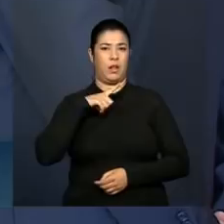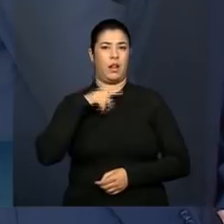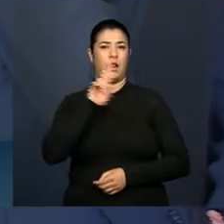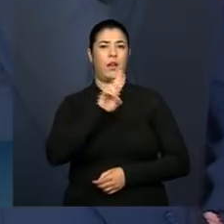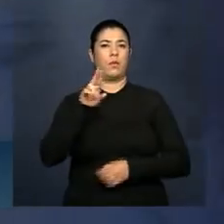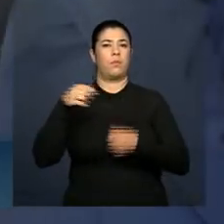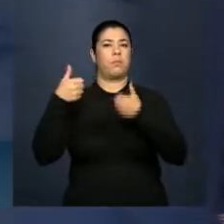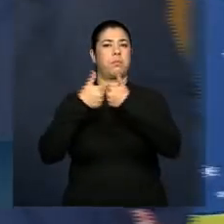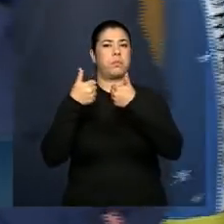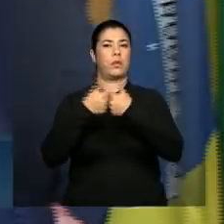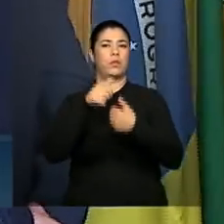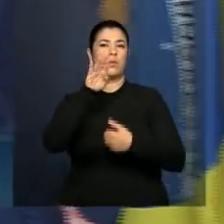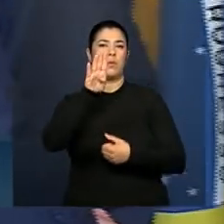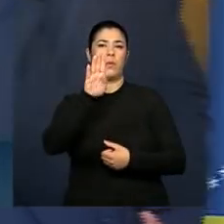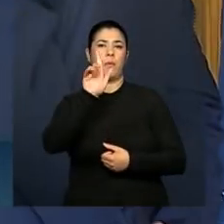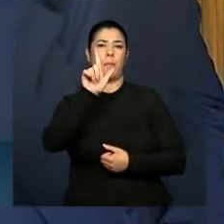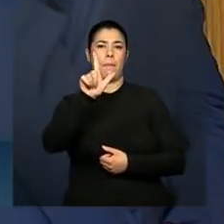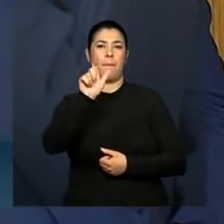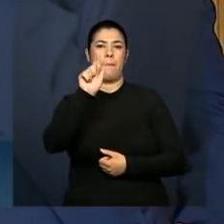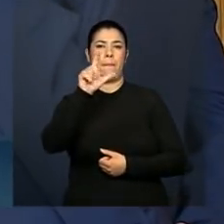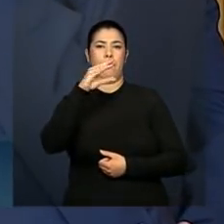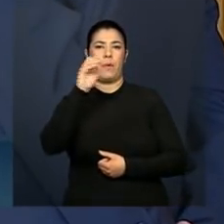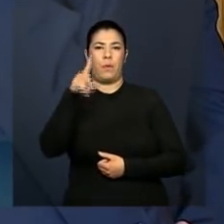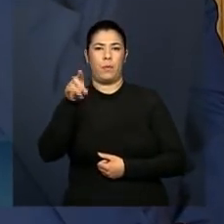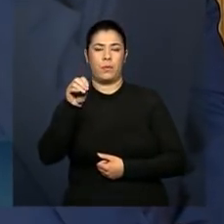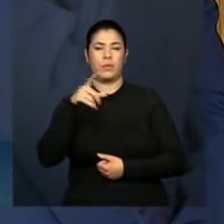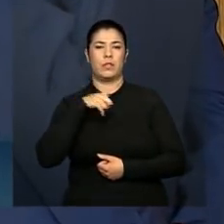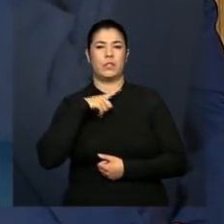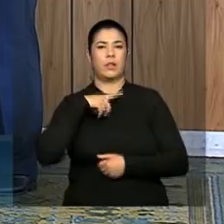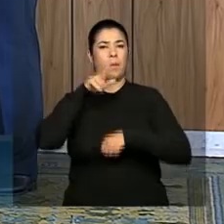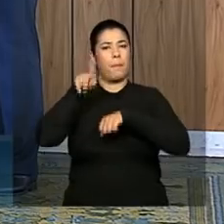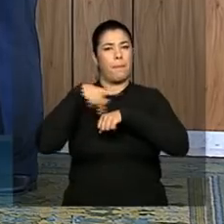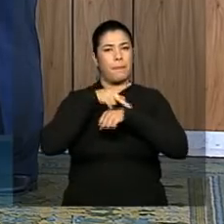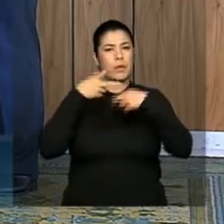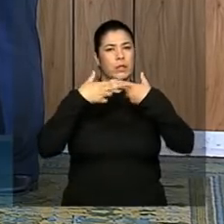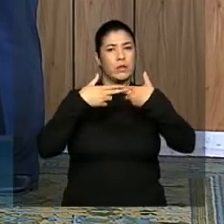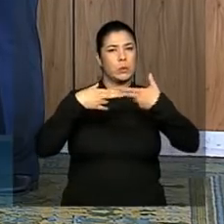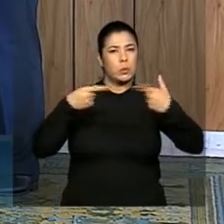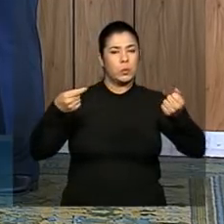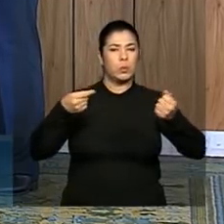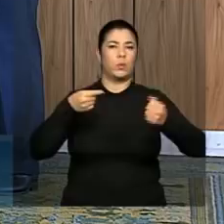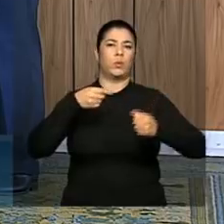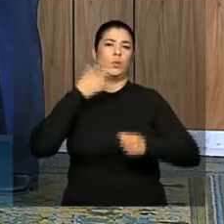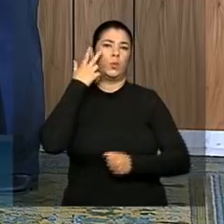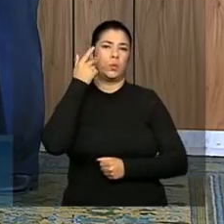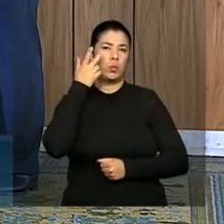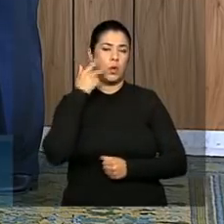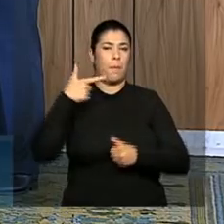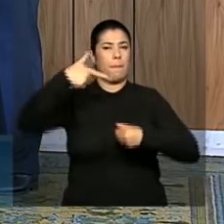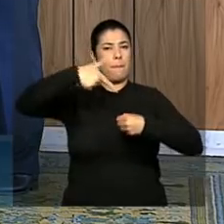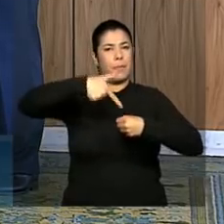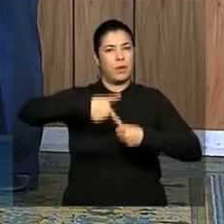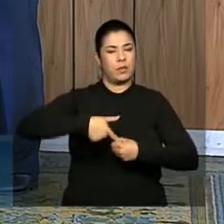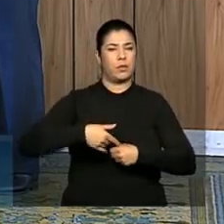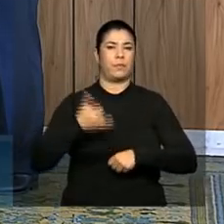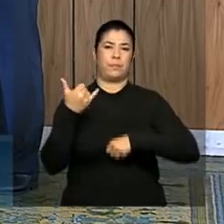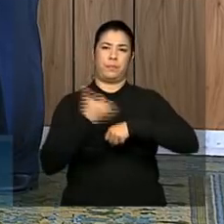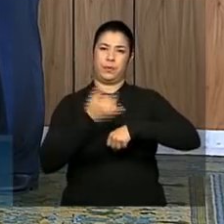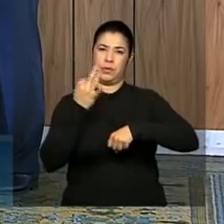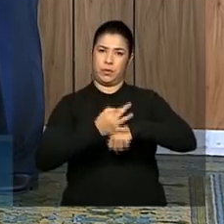O país possui diversos recursos naturais, tais como petróleo, minério de